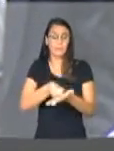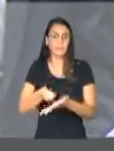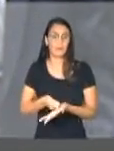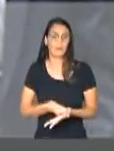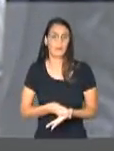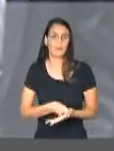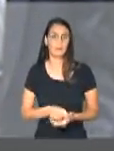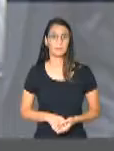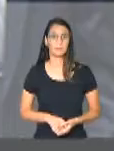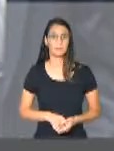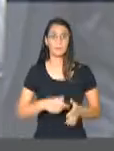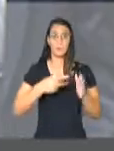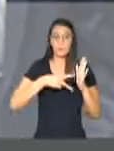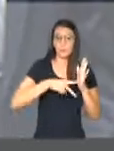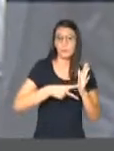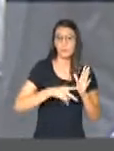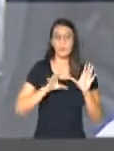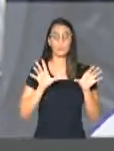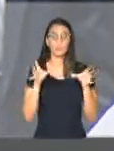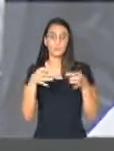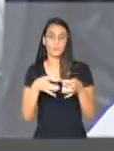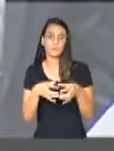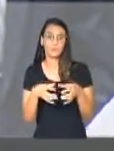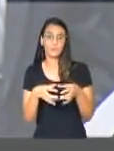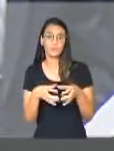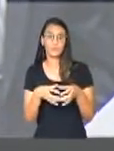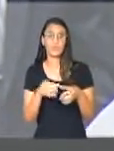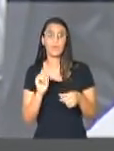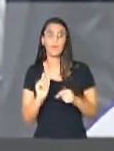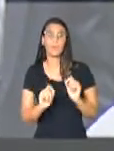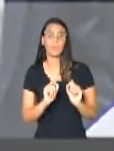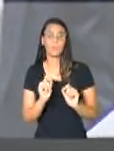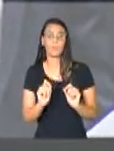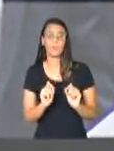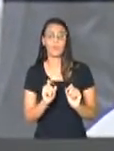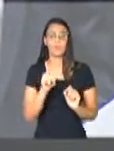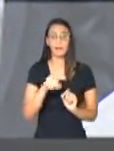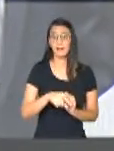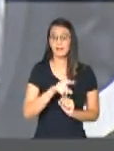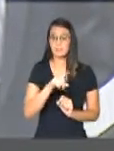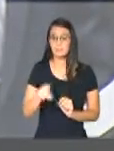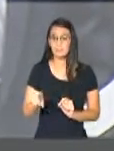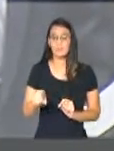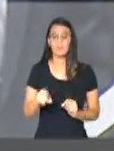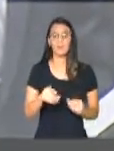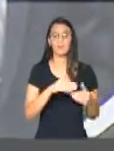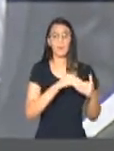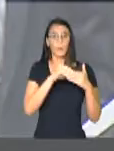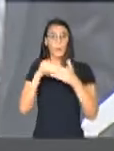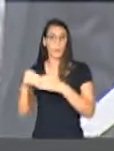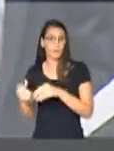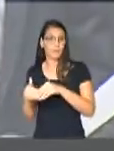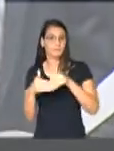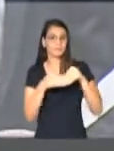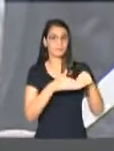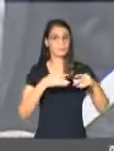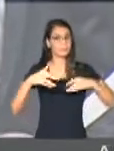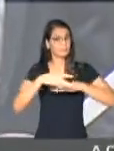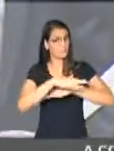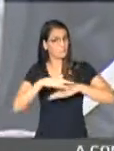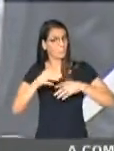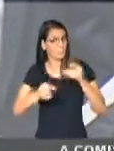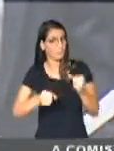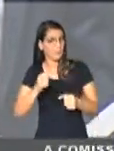grande do sul dos seus sindicatos as cooperativas são de que se suspenda imediatamente a importação de leite e se faça uma